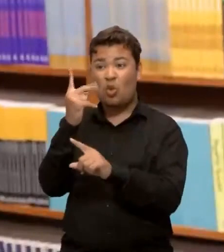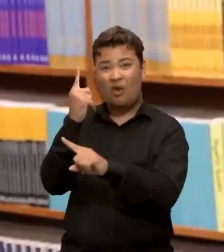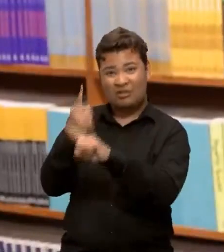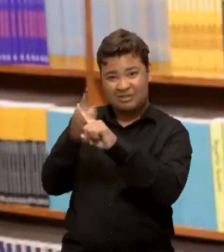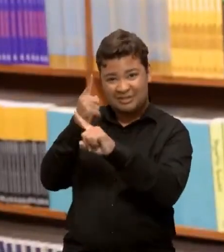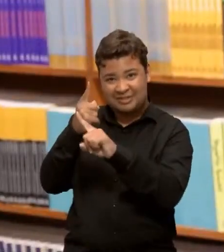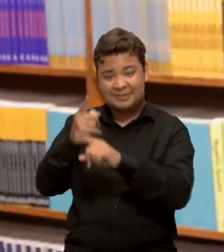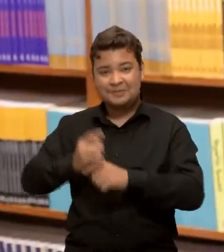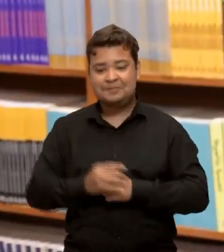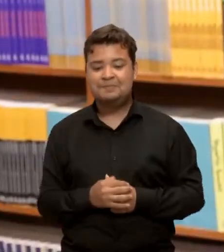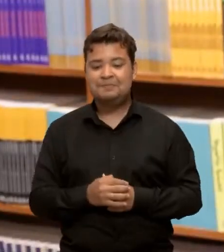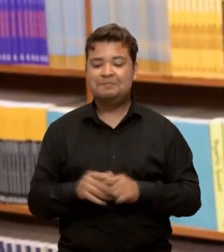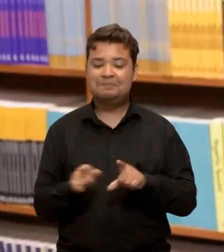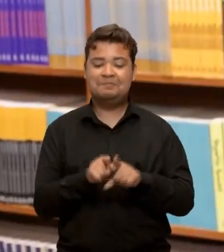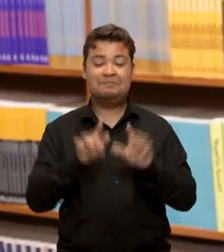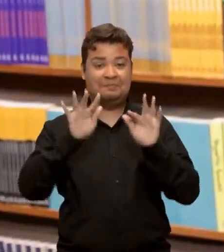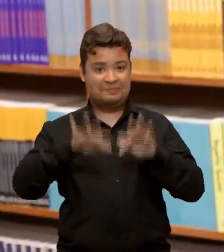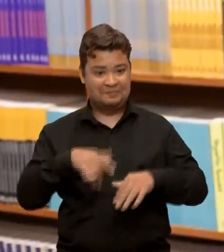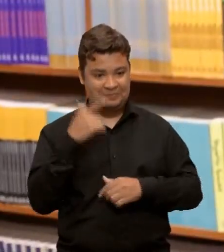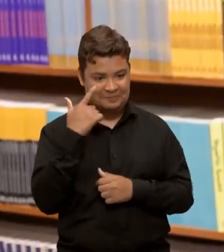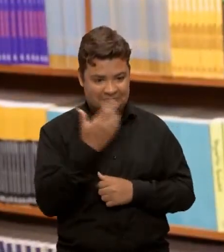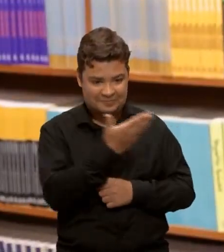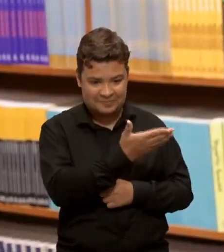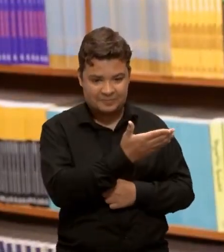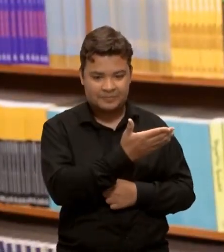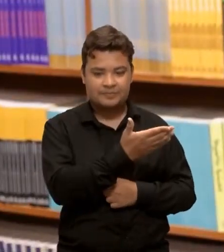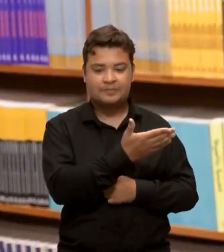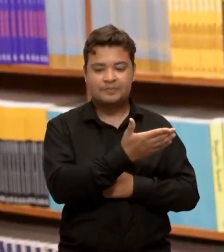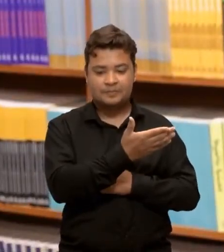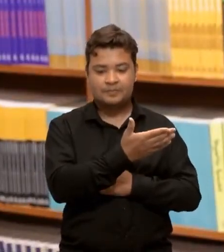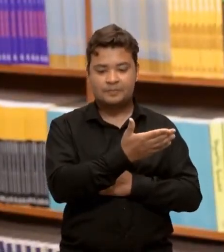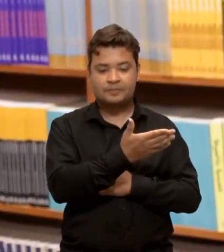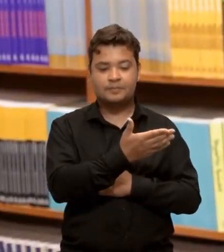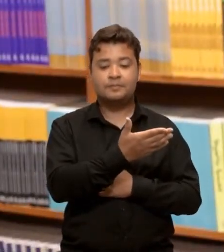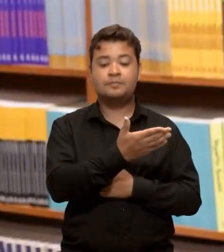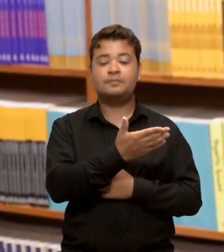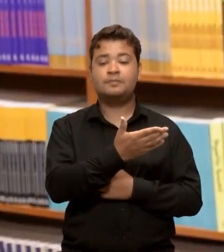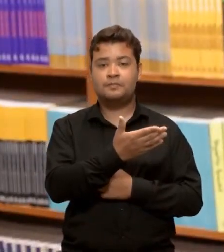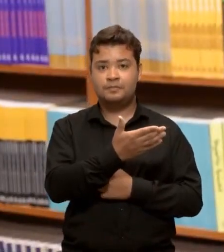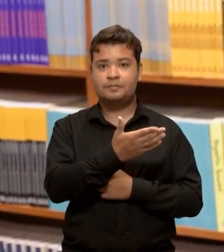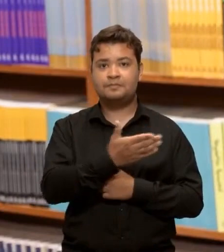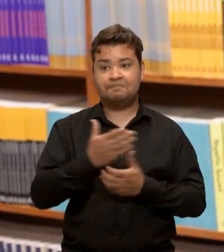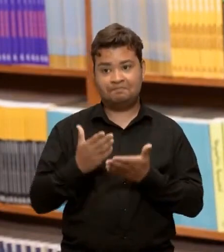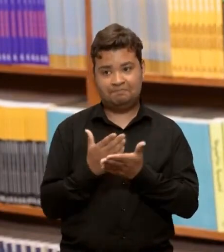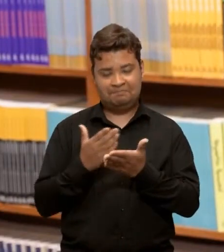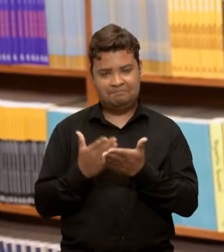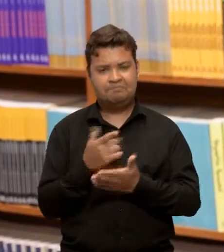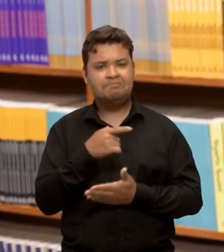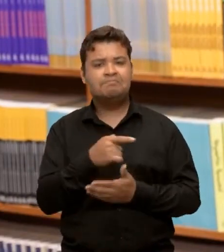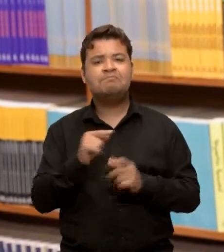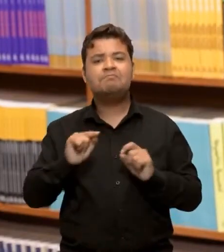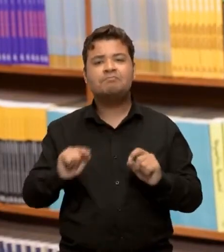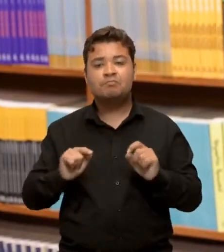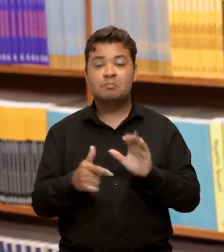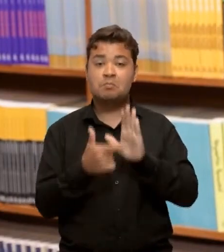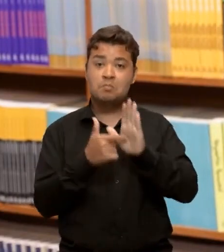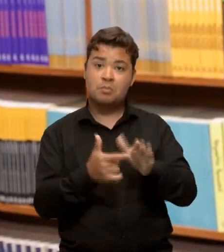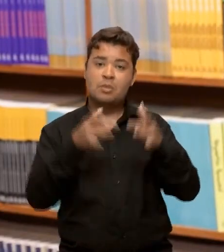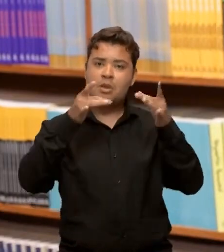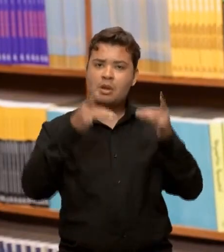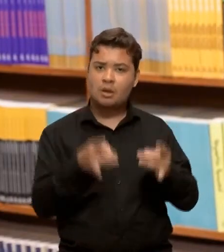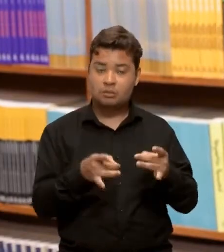encerrar, apresento a obra Projeto de Ponte em Concreto Armado com Duas Longarinas. Esse livro detalha de